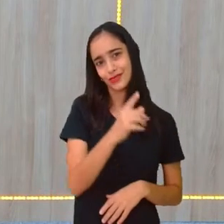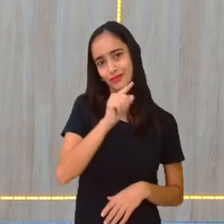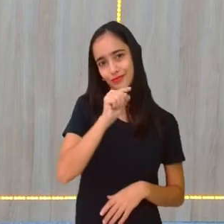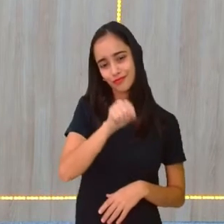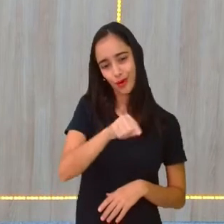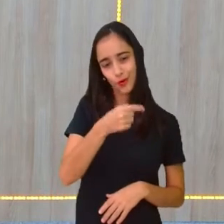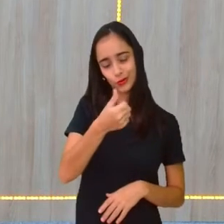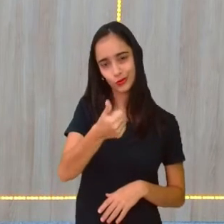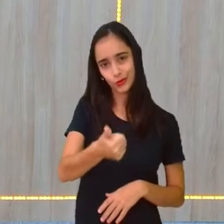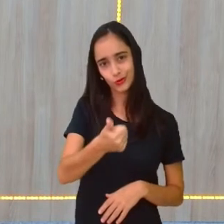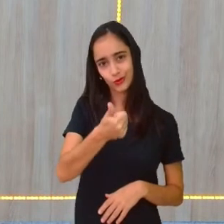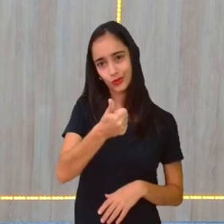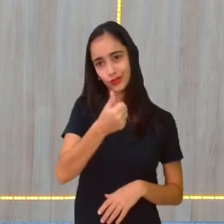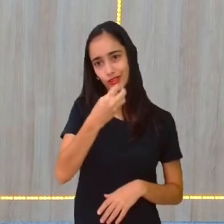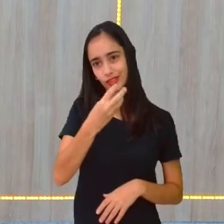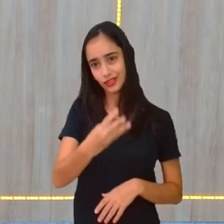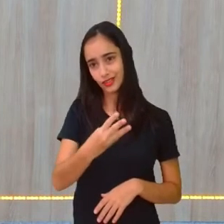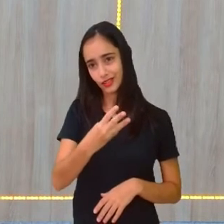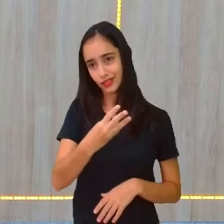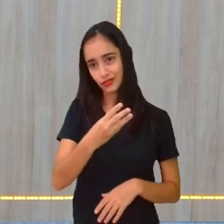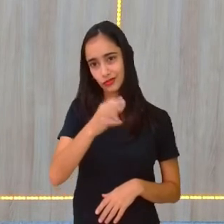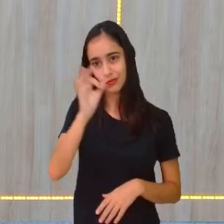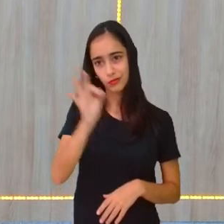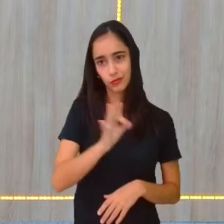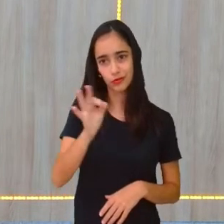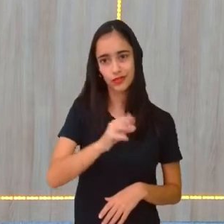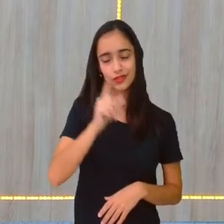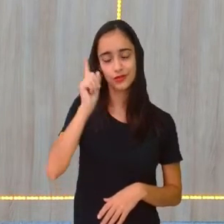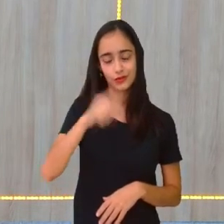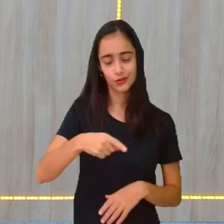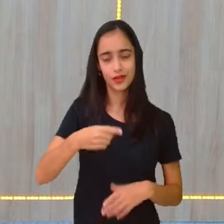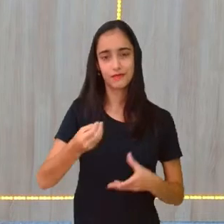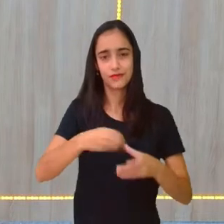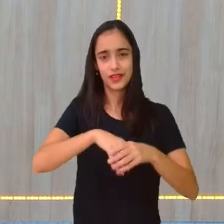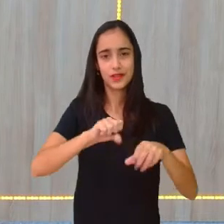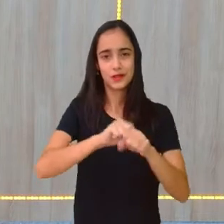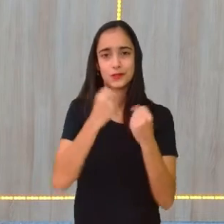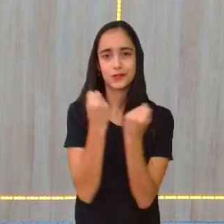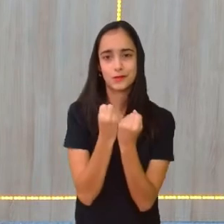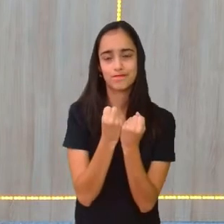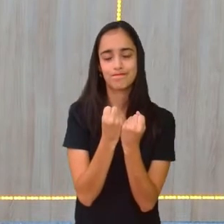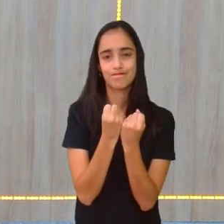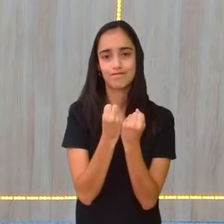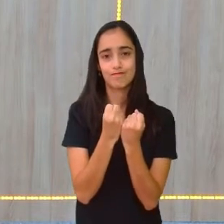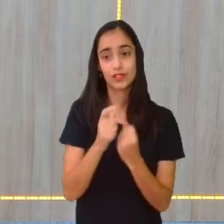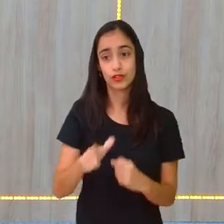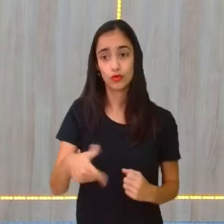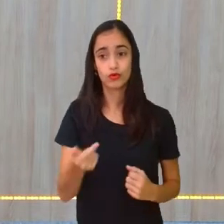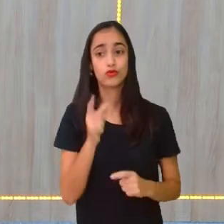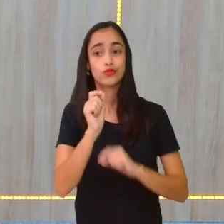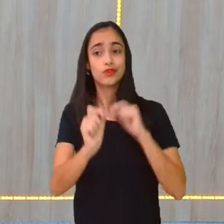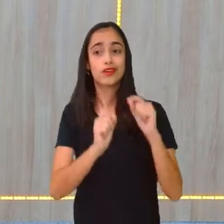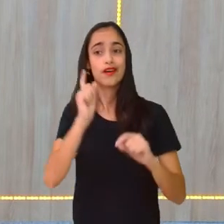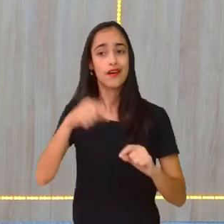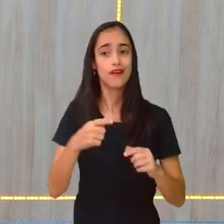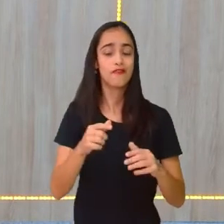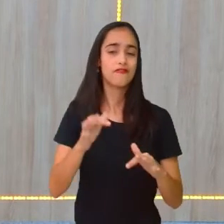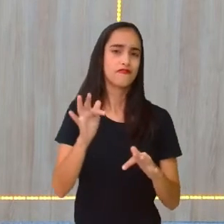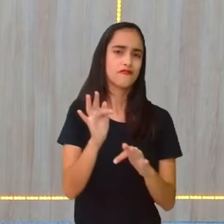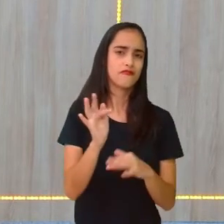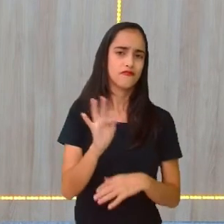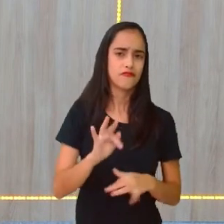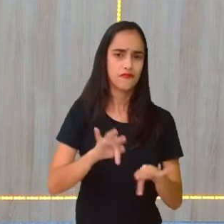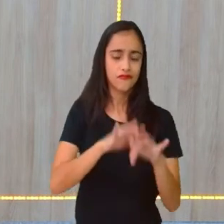13,3% eram de cidadãos, certo? O restante eram suas famílias, os metecos, né, que eram os